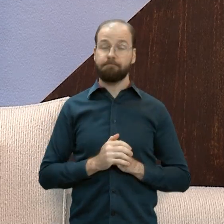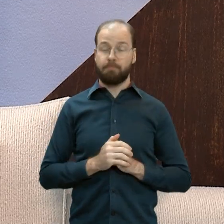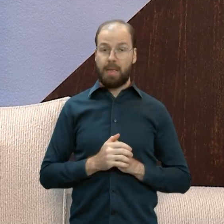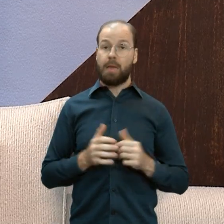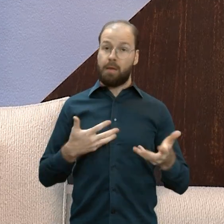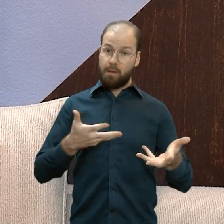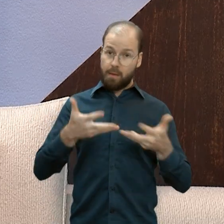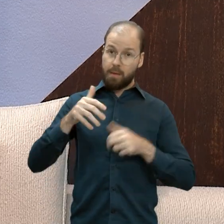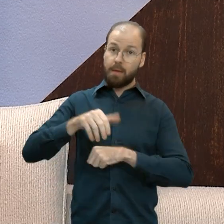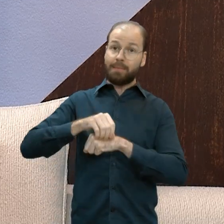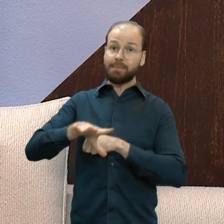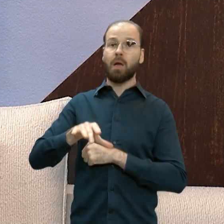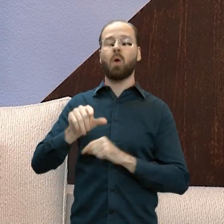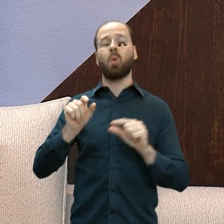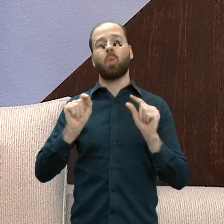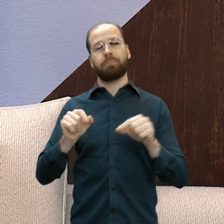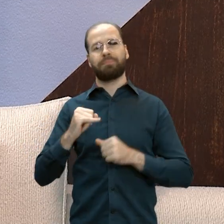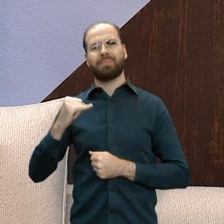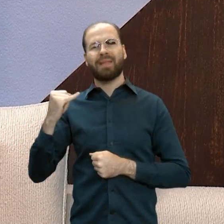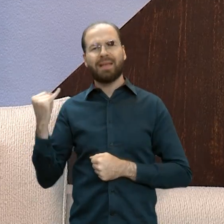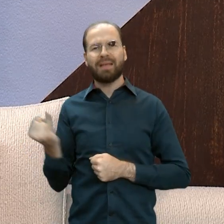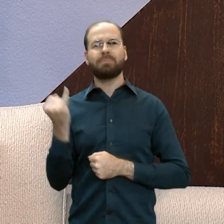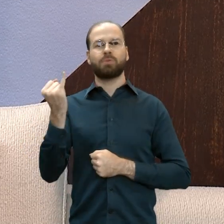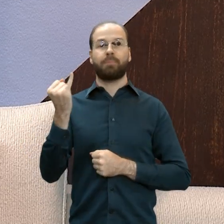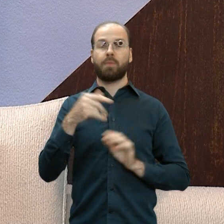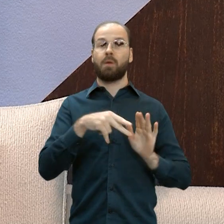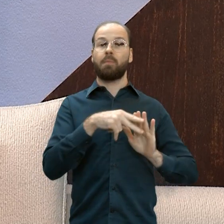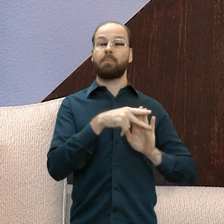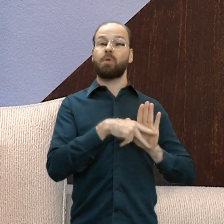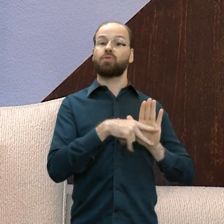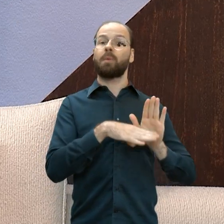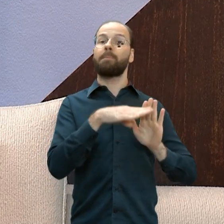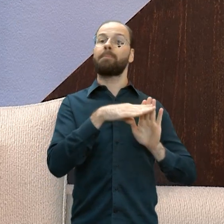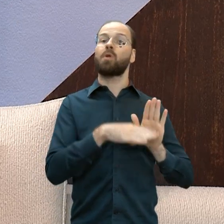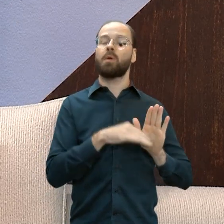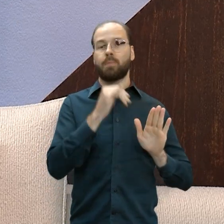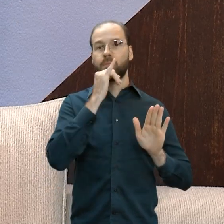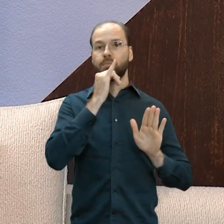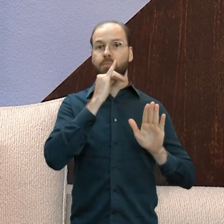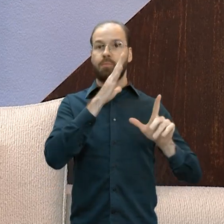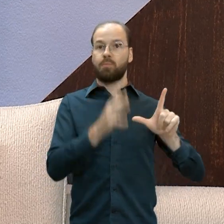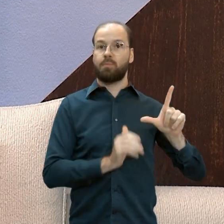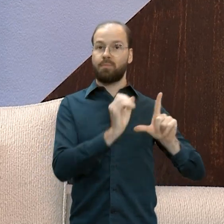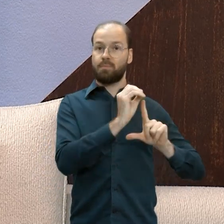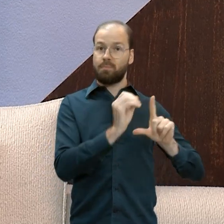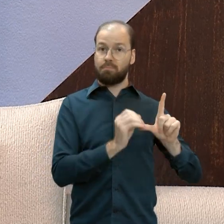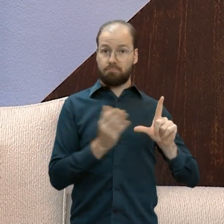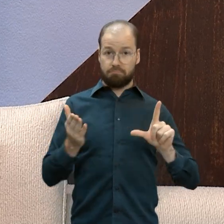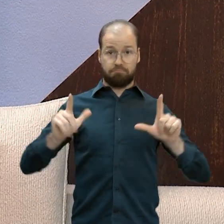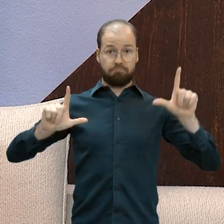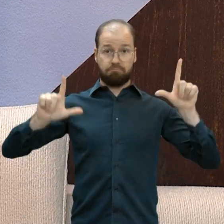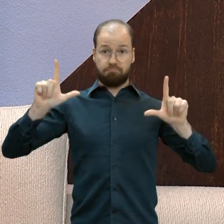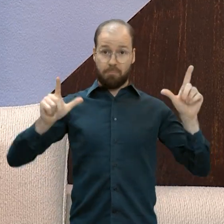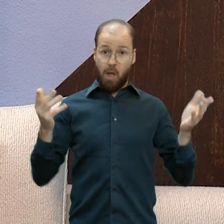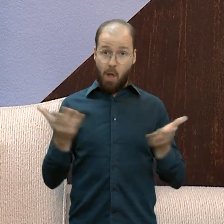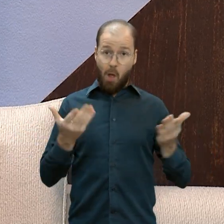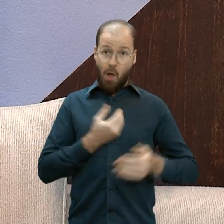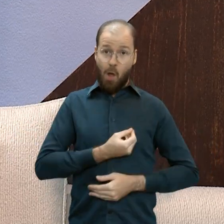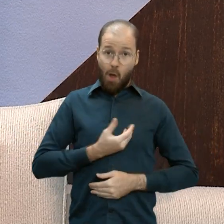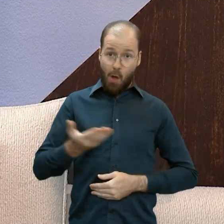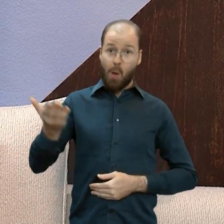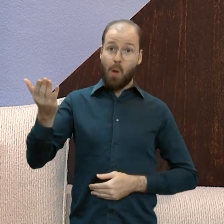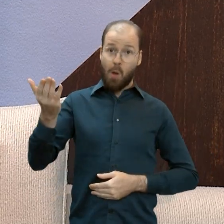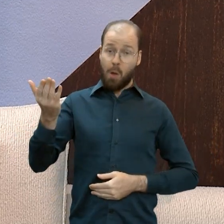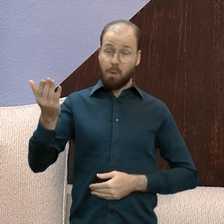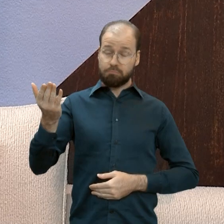destacar aqui a relevância de um projeto, né, de um programa como o Mundo UFG, que traz a discussão